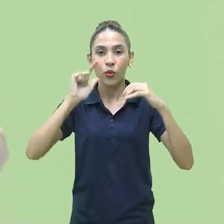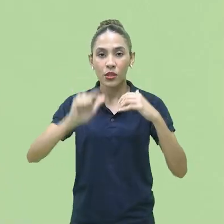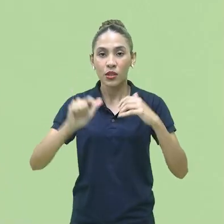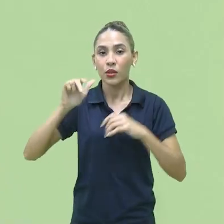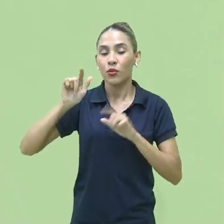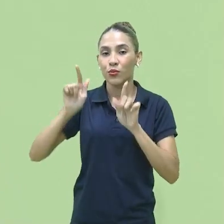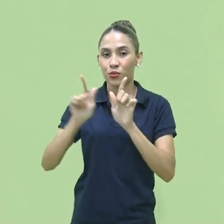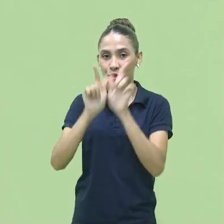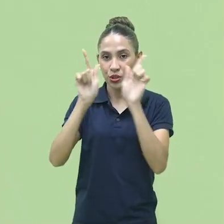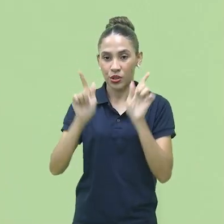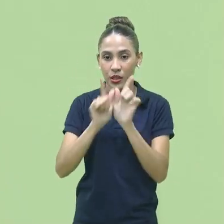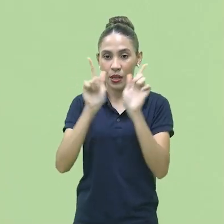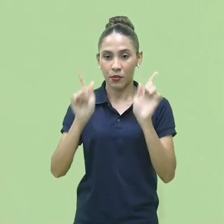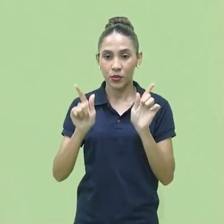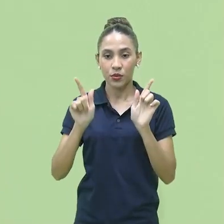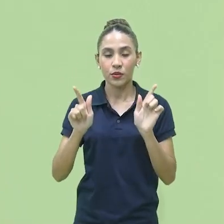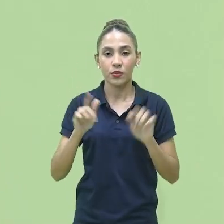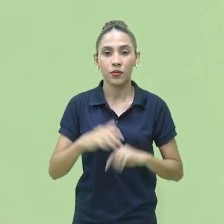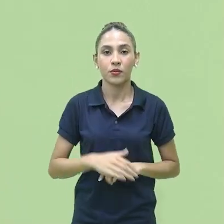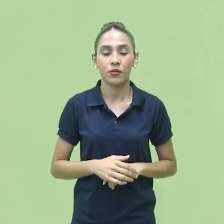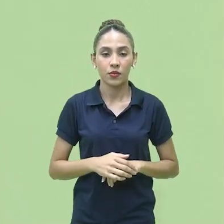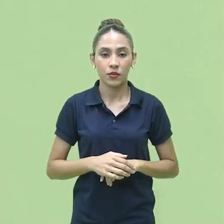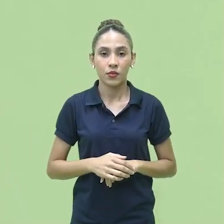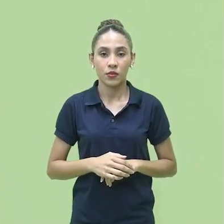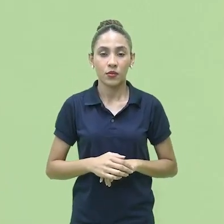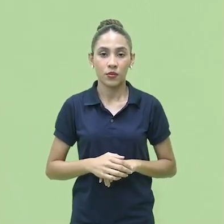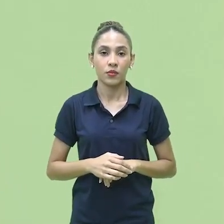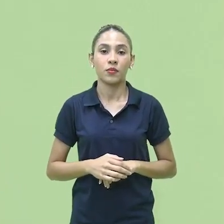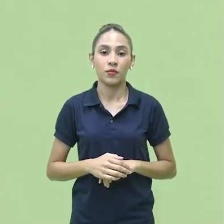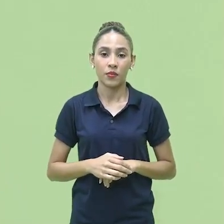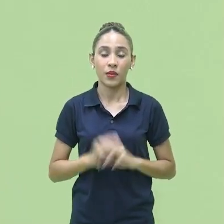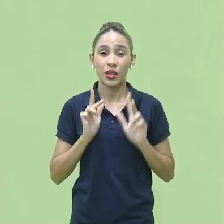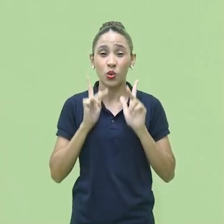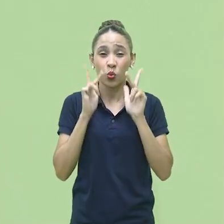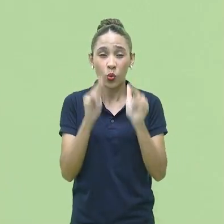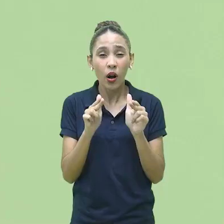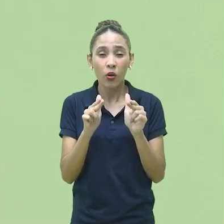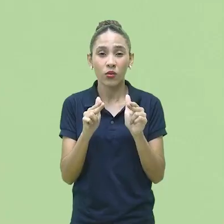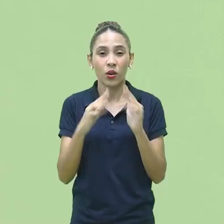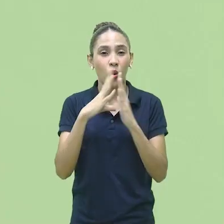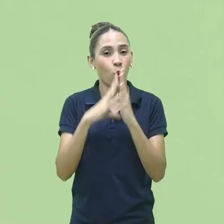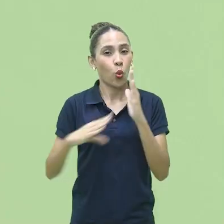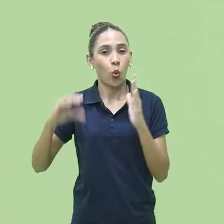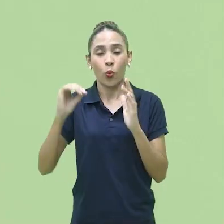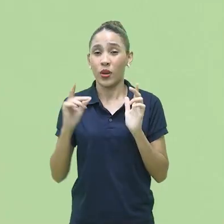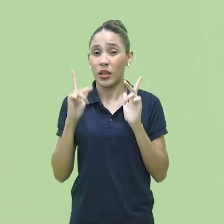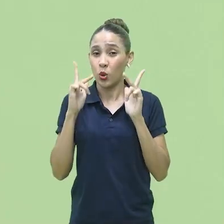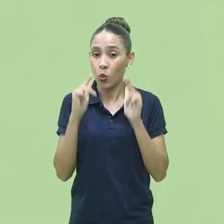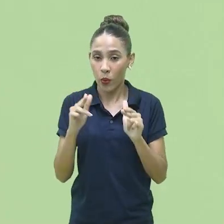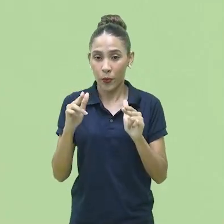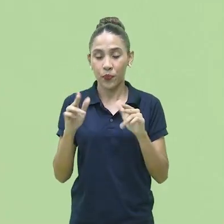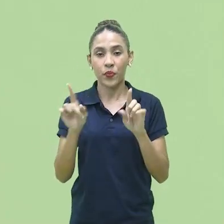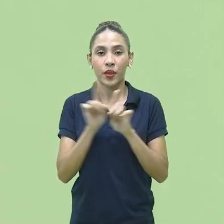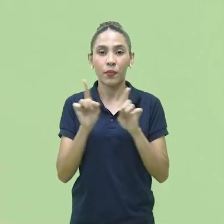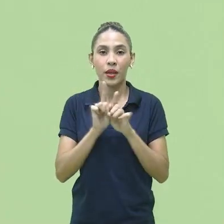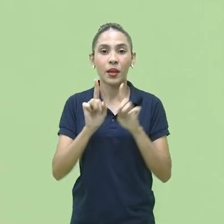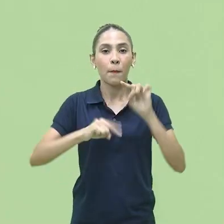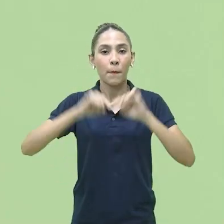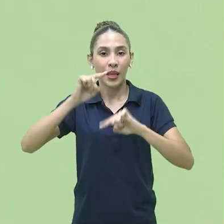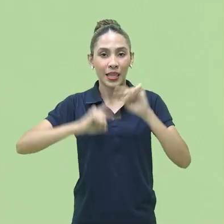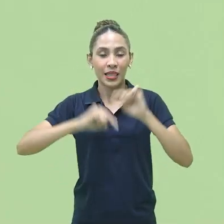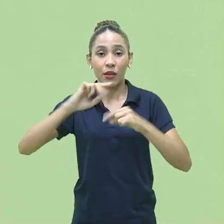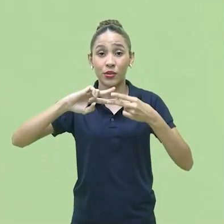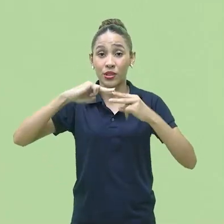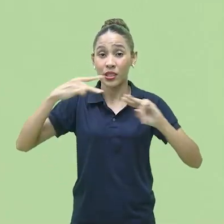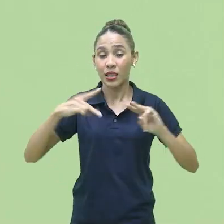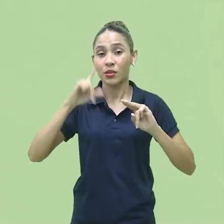indivíduos diferentes, né, formando aí indivíduos exatamente a cópia um do outro no que diz respeito ao material genético,